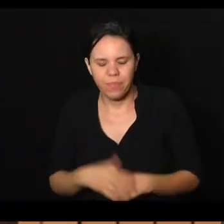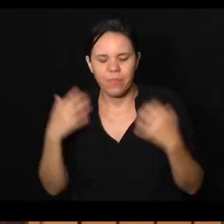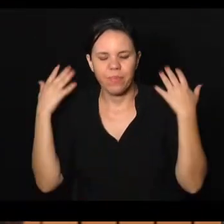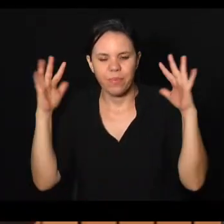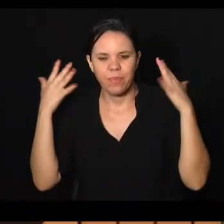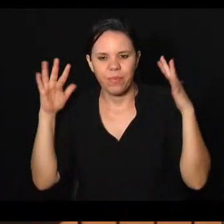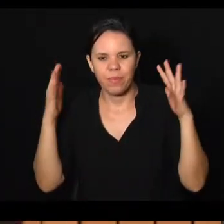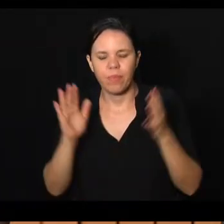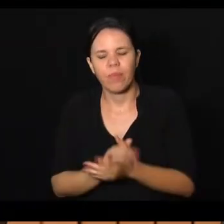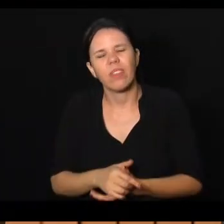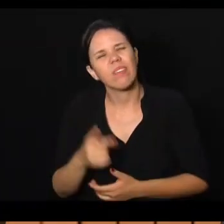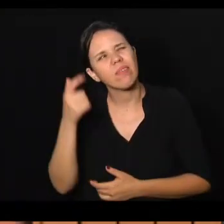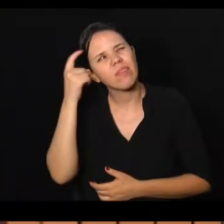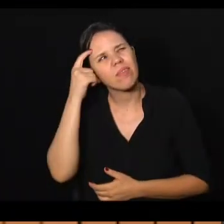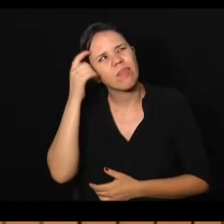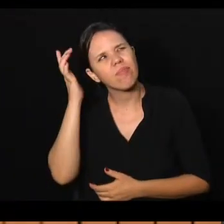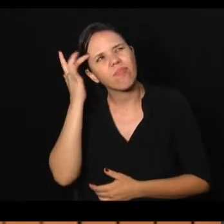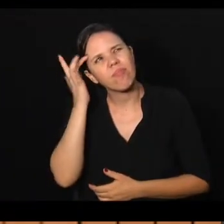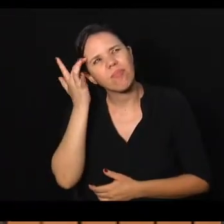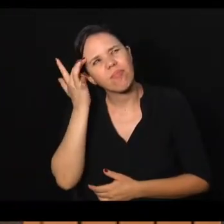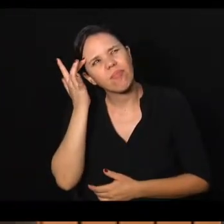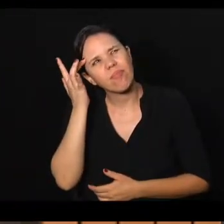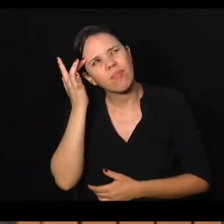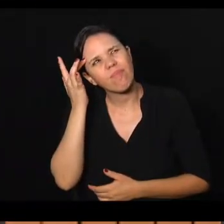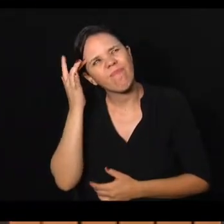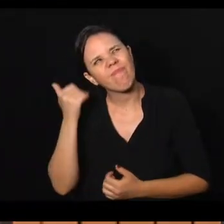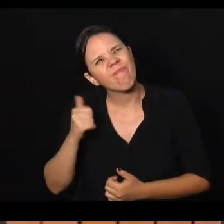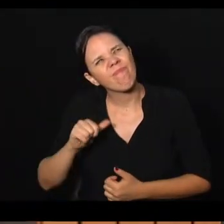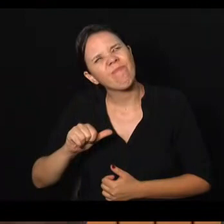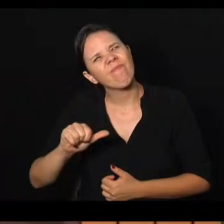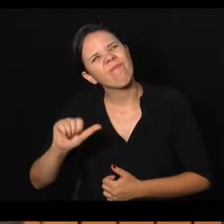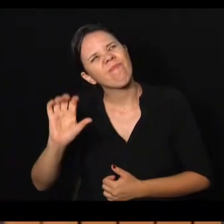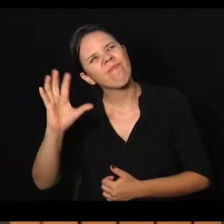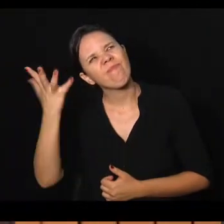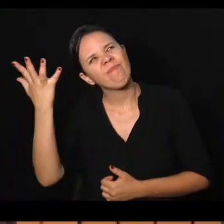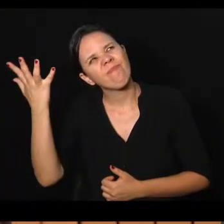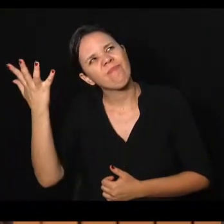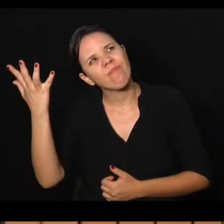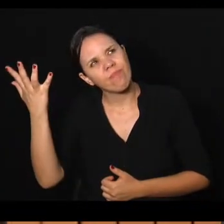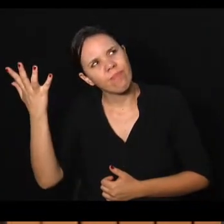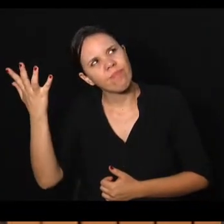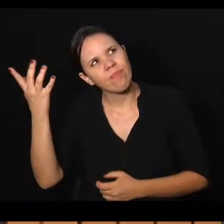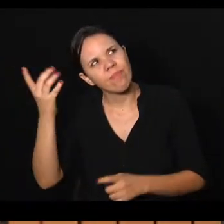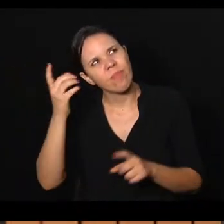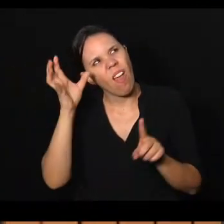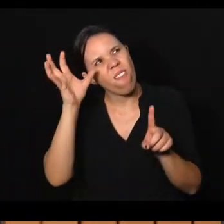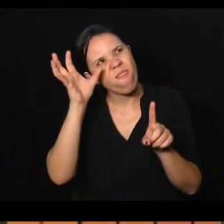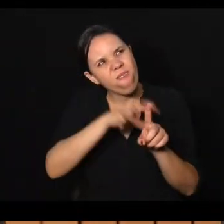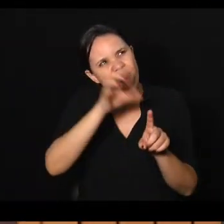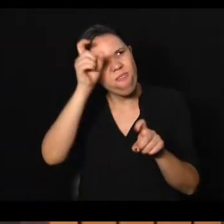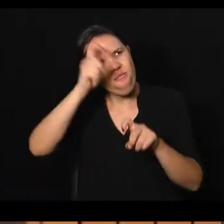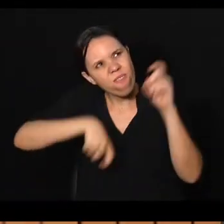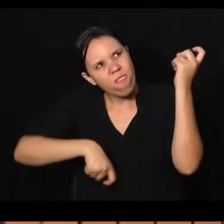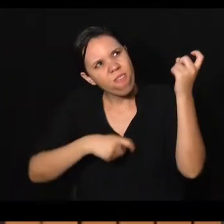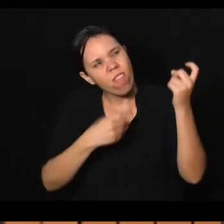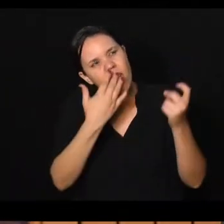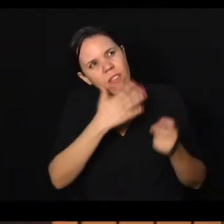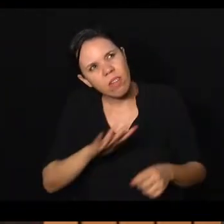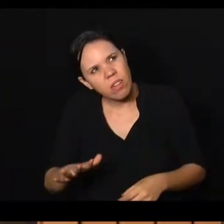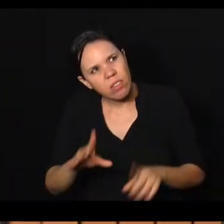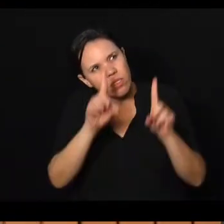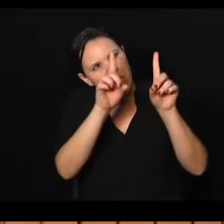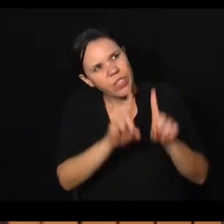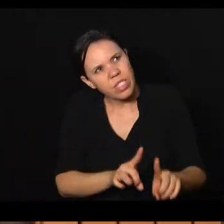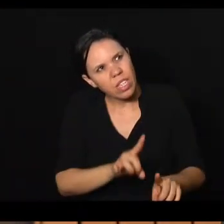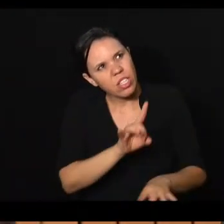Quando eu achei que a pior de todas as manifestações de abuso sexual contra a criança era com criança com